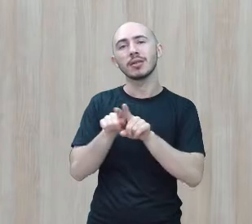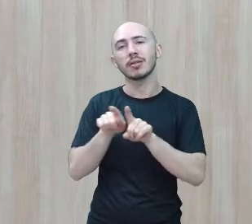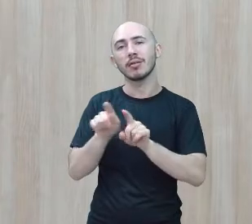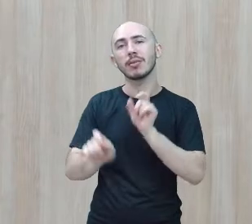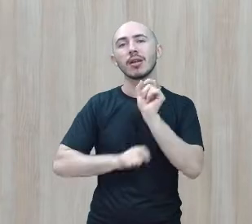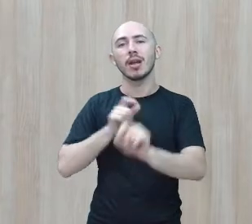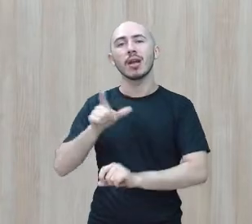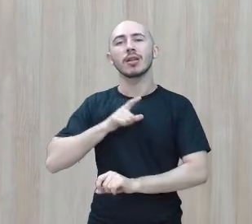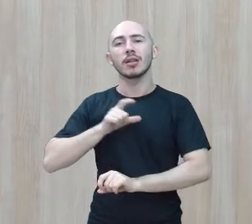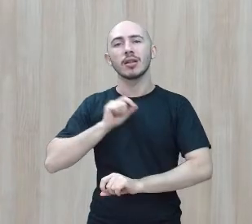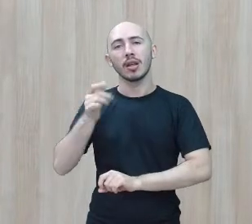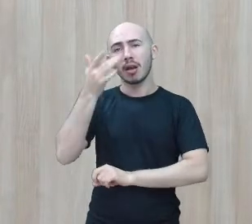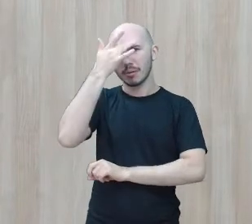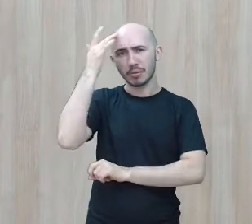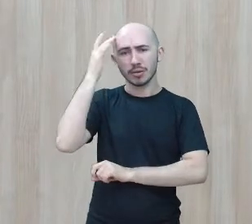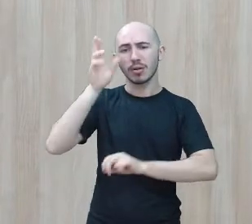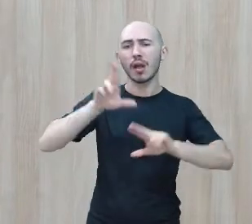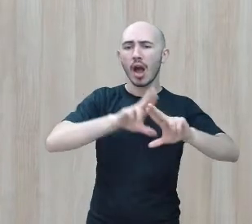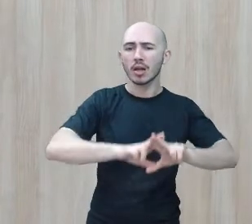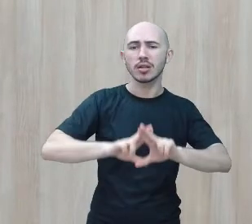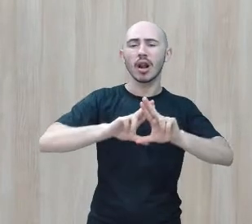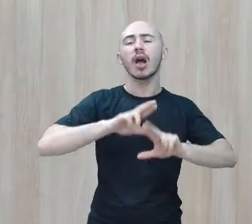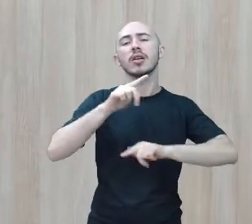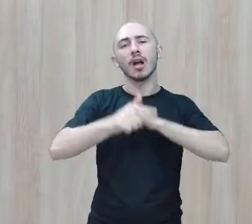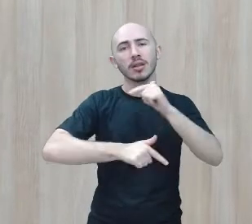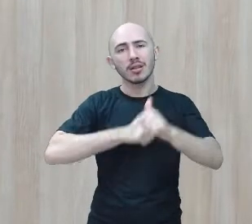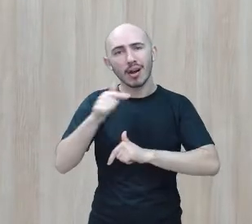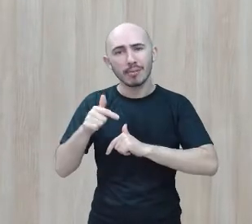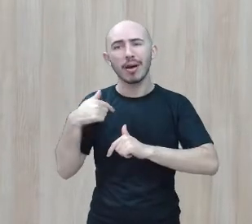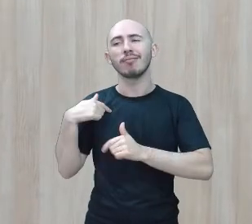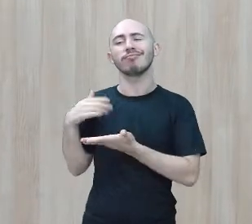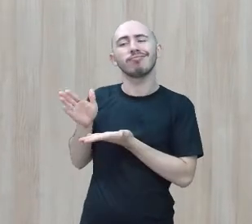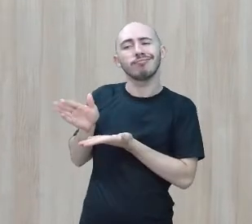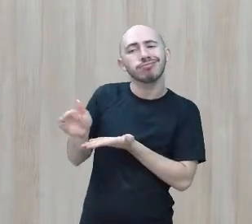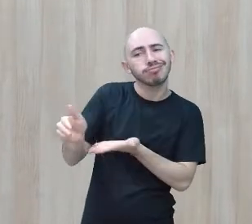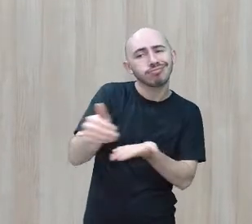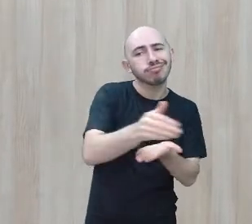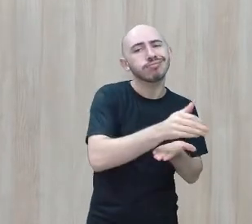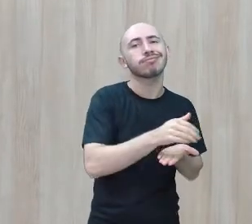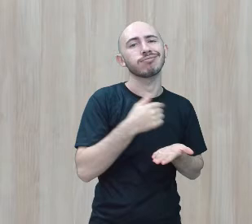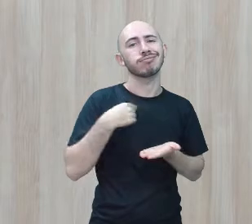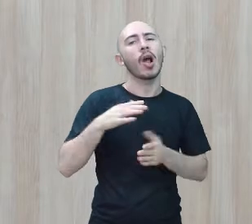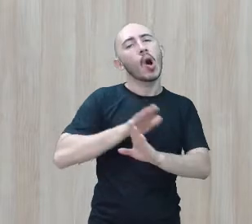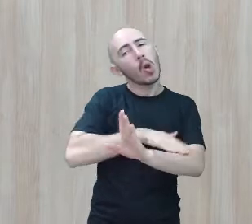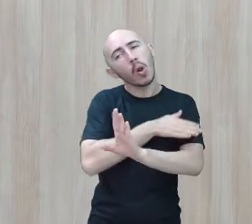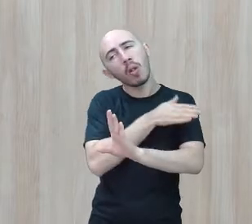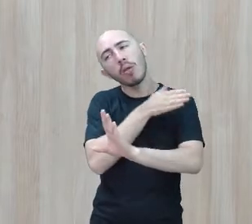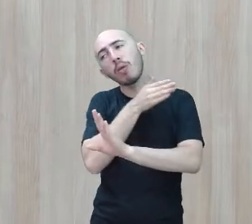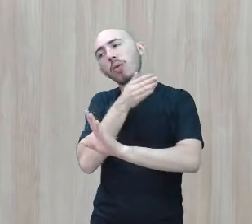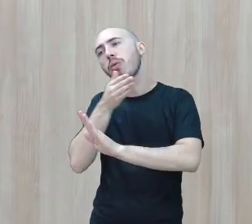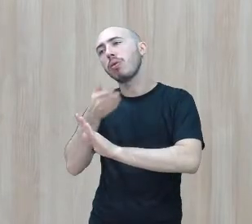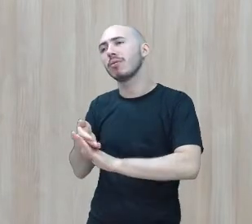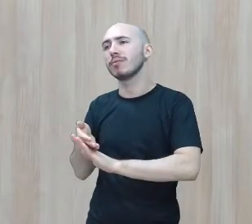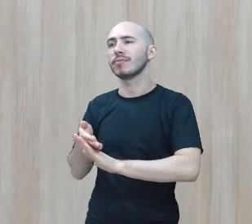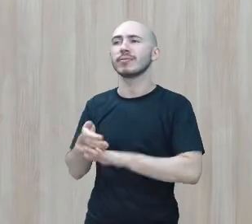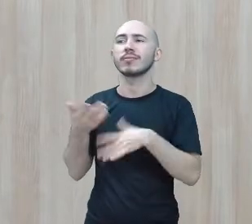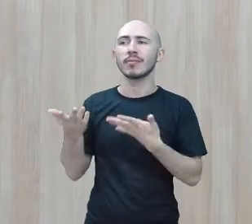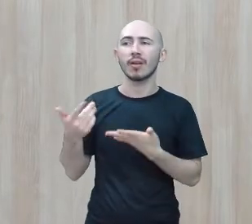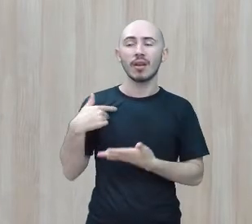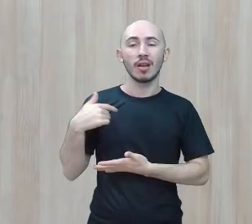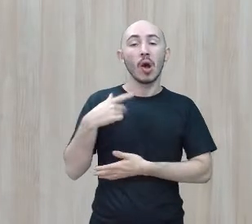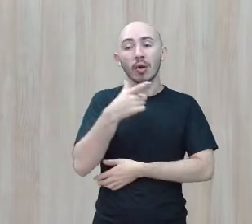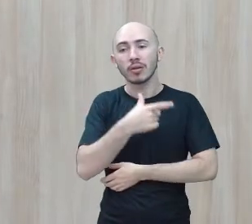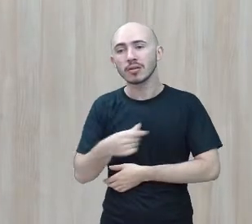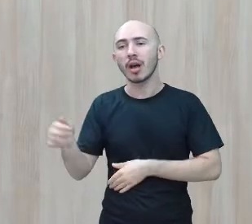aquelas pessoas, recicladores, são aqueles que passam arrastando dia e noite. Né? Às vezes eu saio daqui da